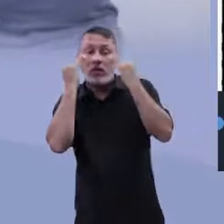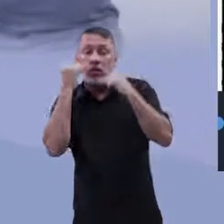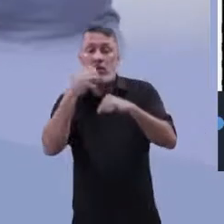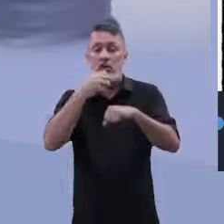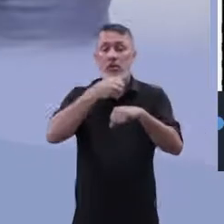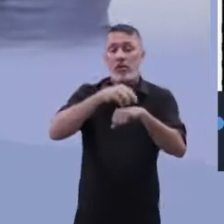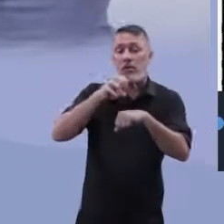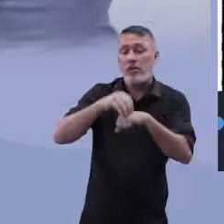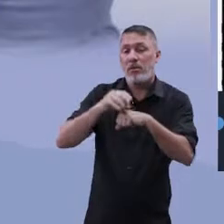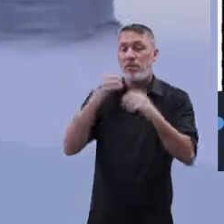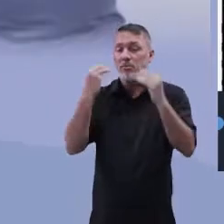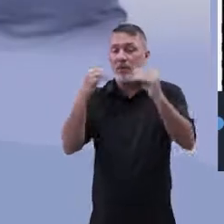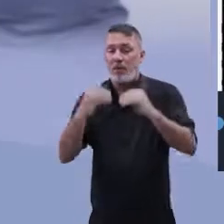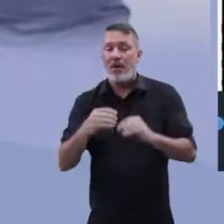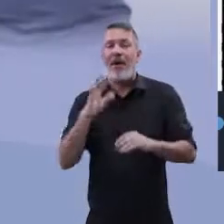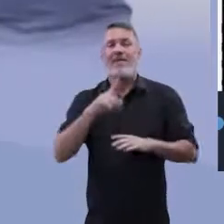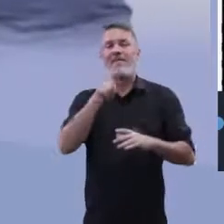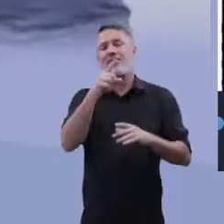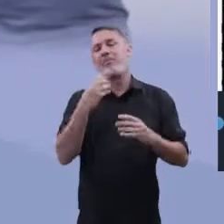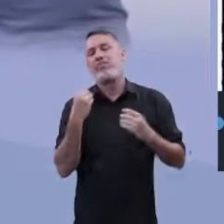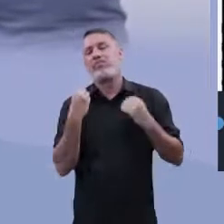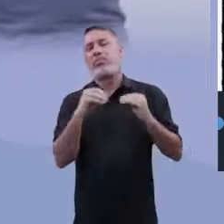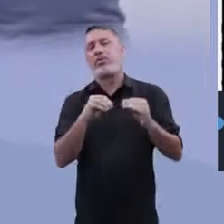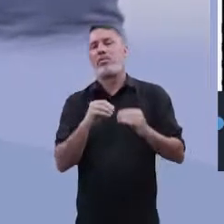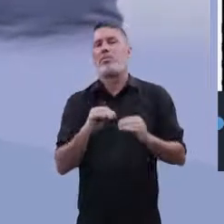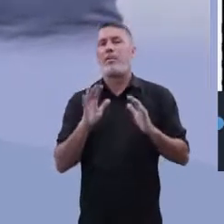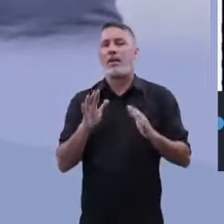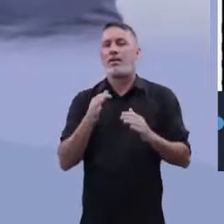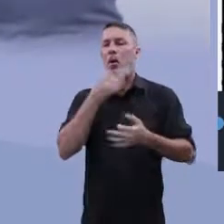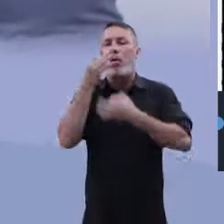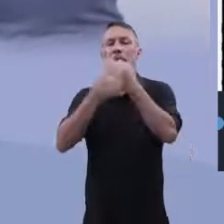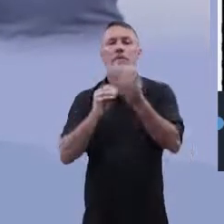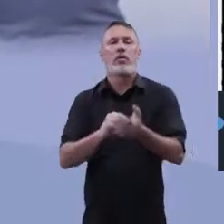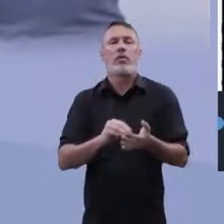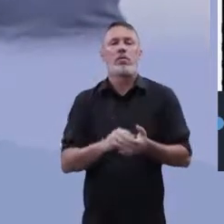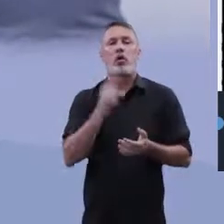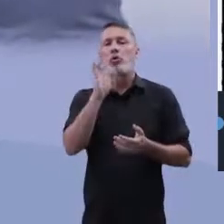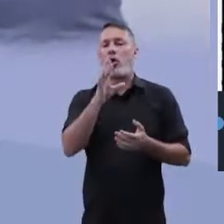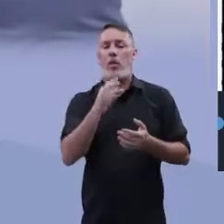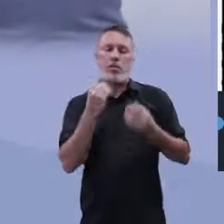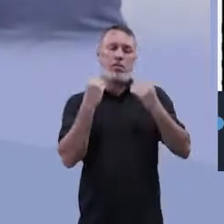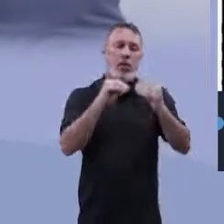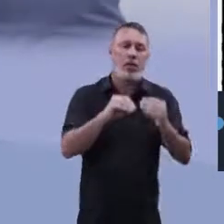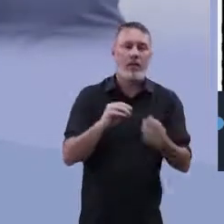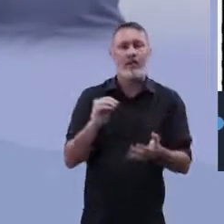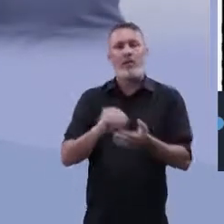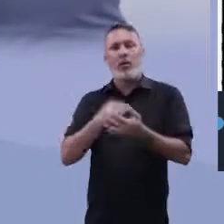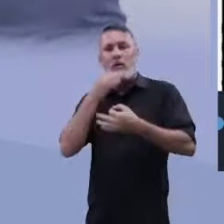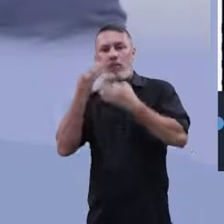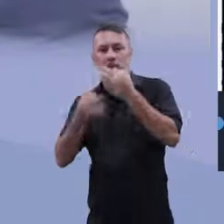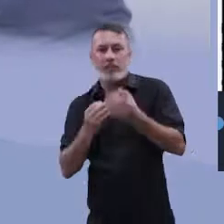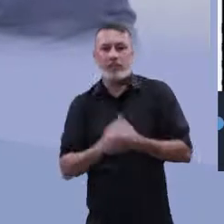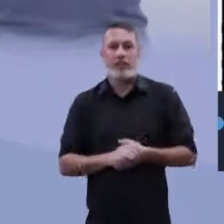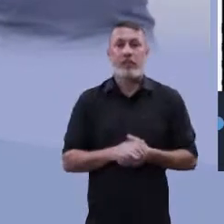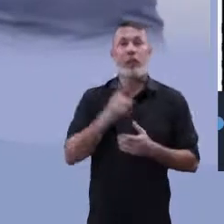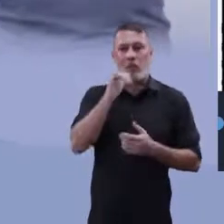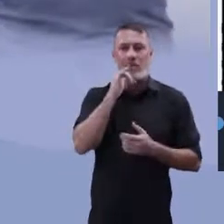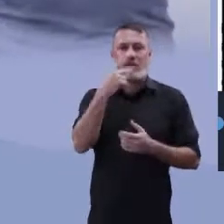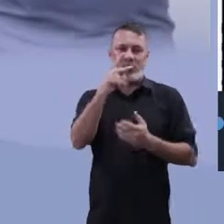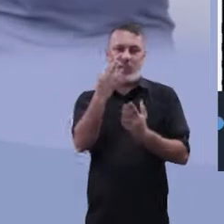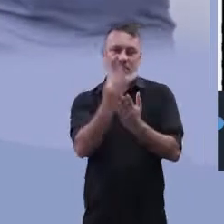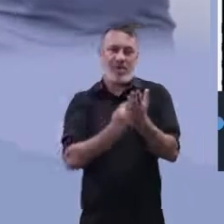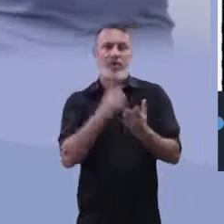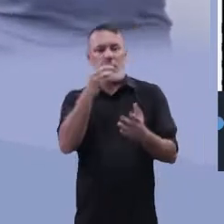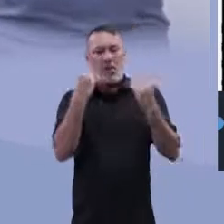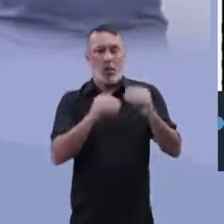algumas informações você às vezes joga, mas não argumenta sobre. A exemplo, você pode jogar dentro de um texto e